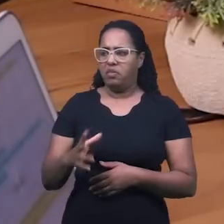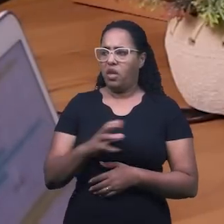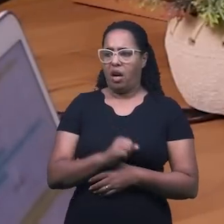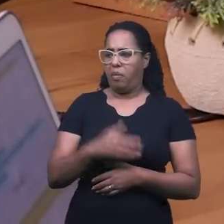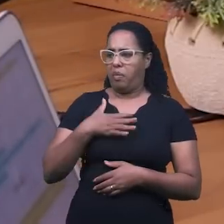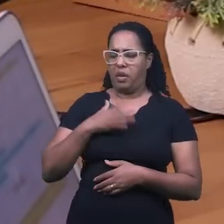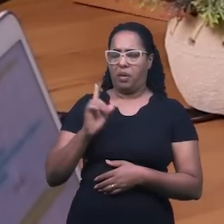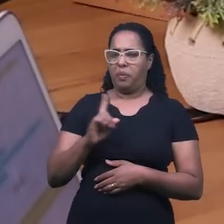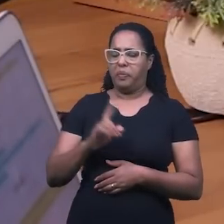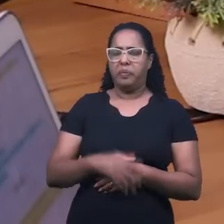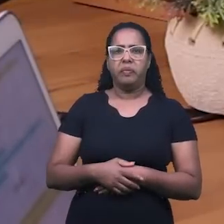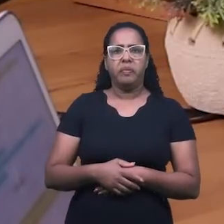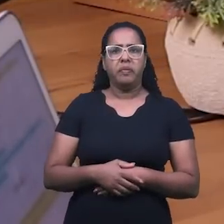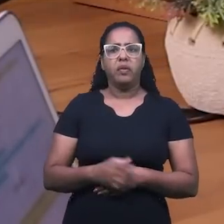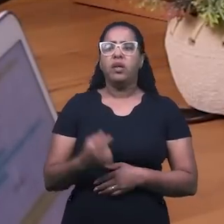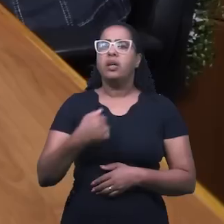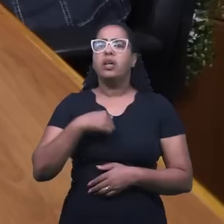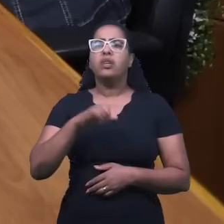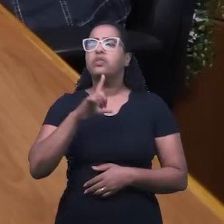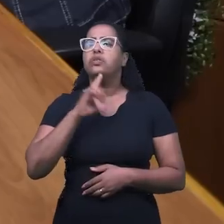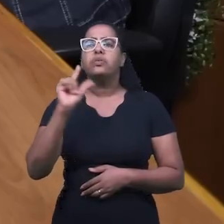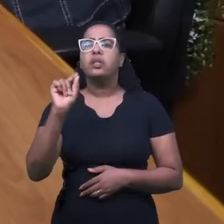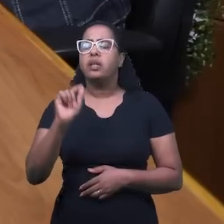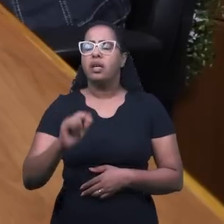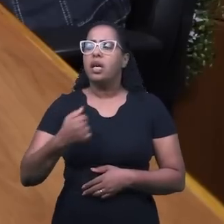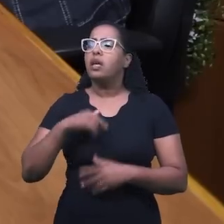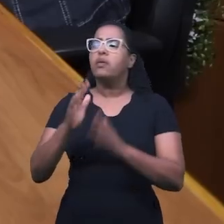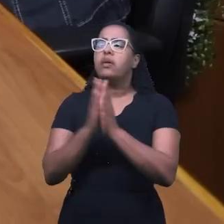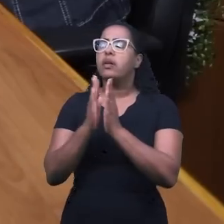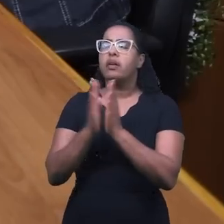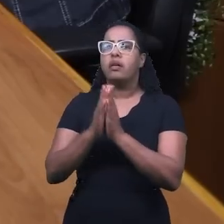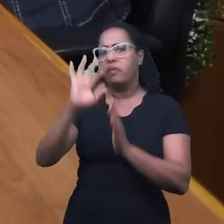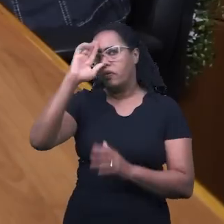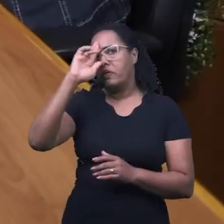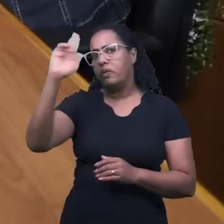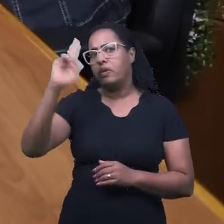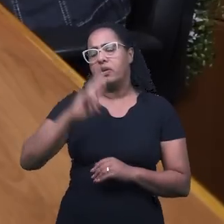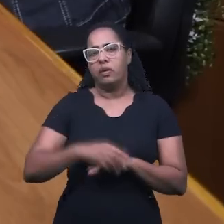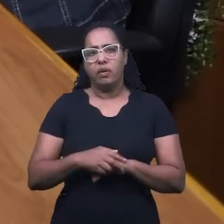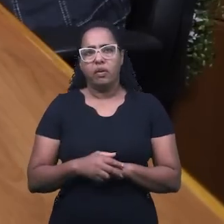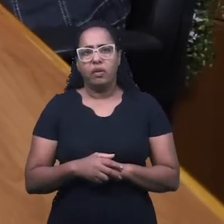Porque não era possível, porque que eu não tinha? Eu estava buscando o Senhor